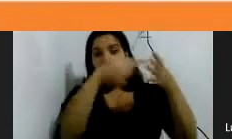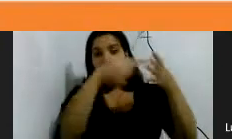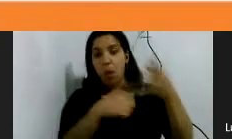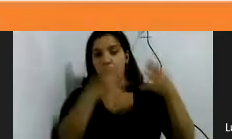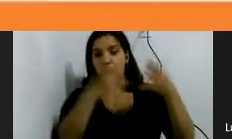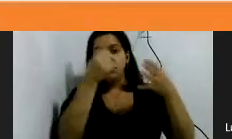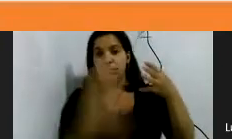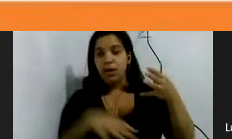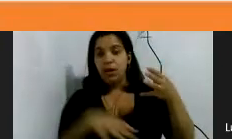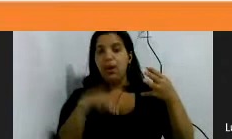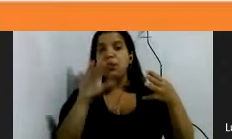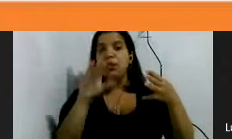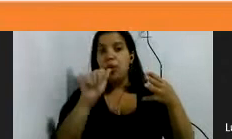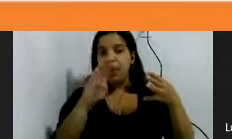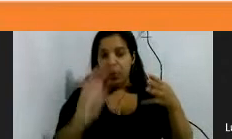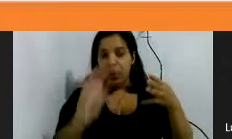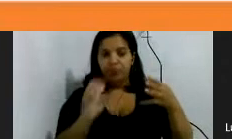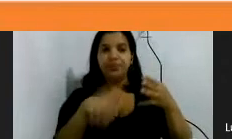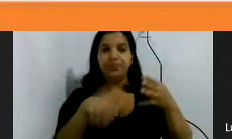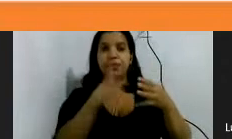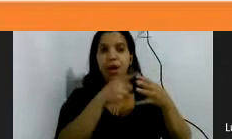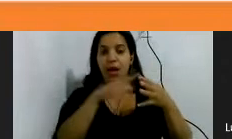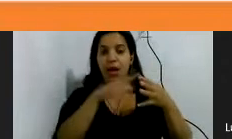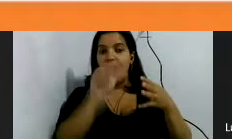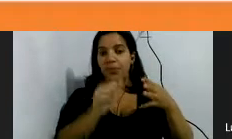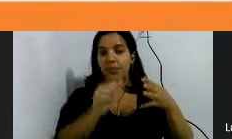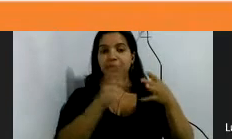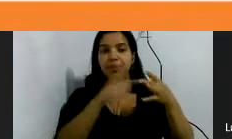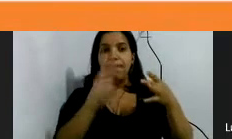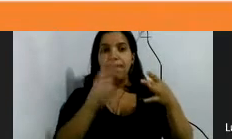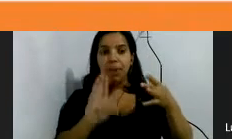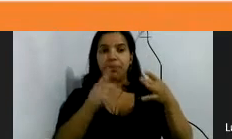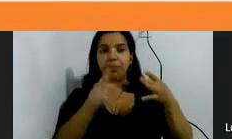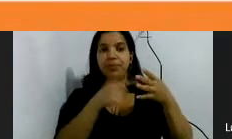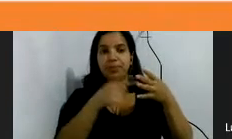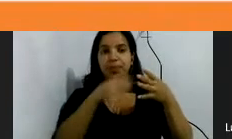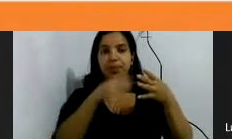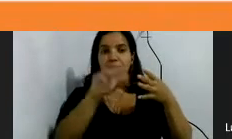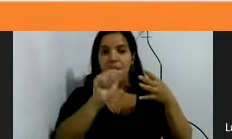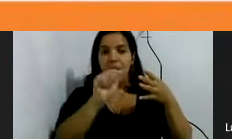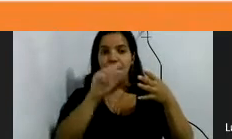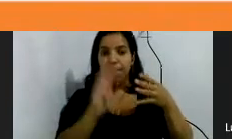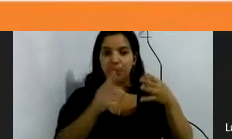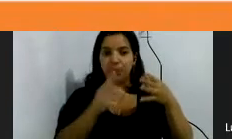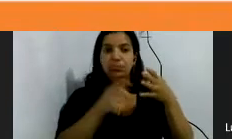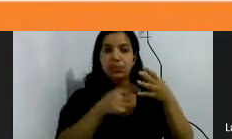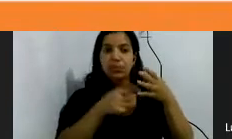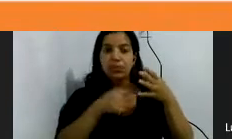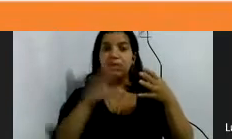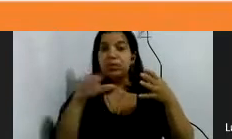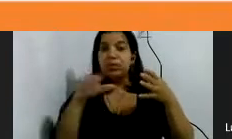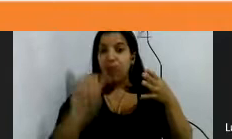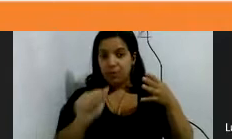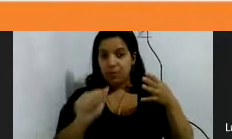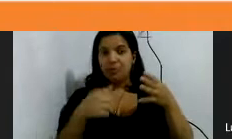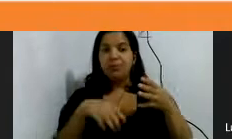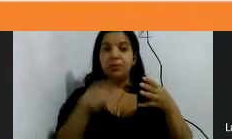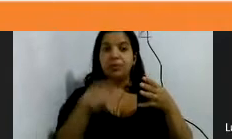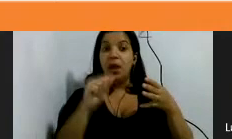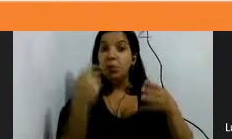para o sistema ABO, que é o antígeno A, o antígeno B, o antígeno AB e o antígeno